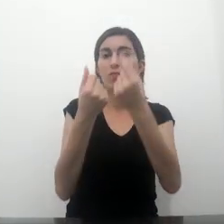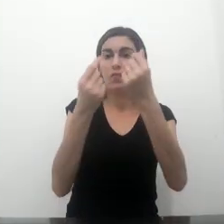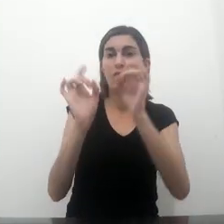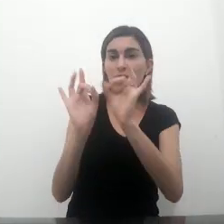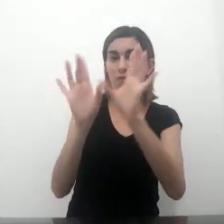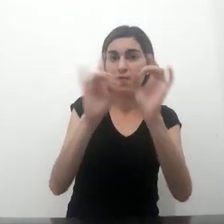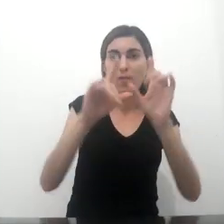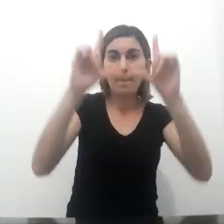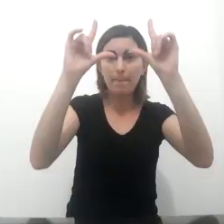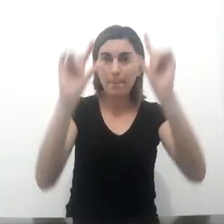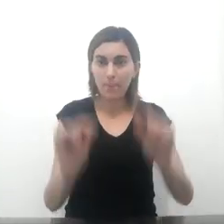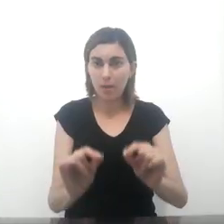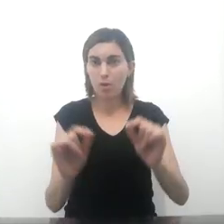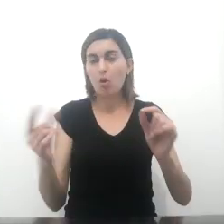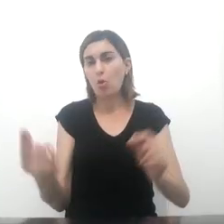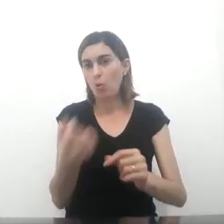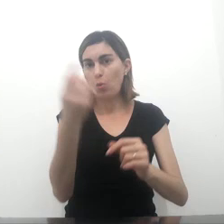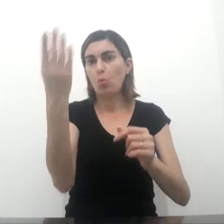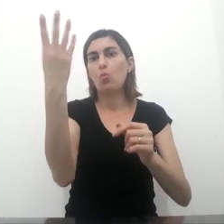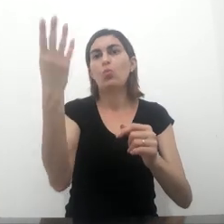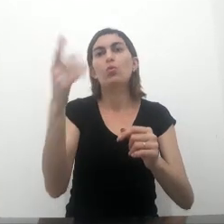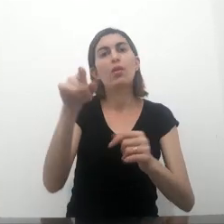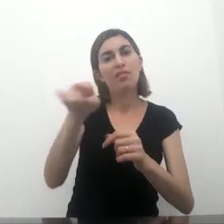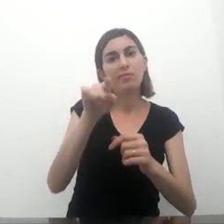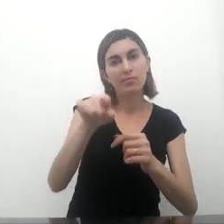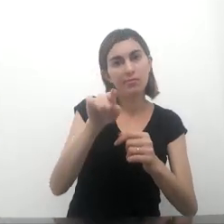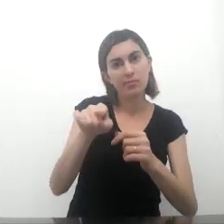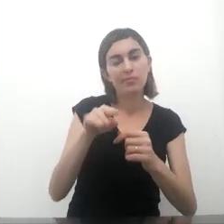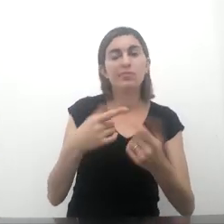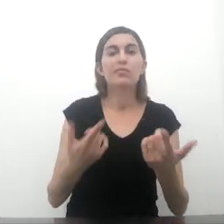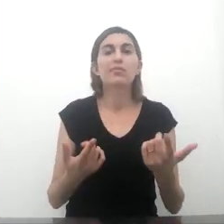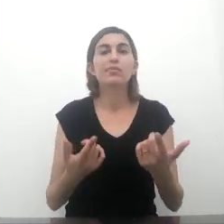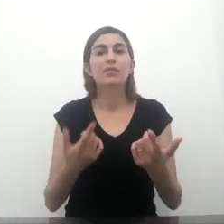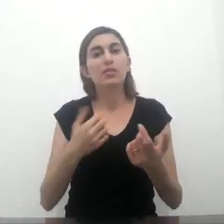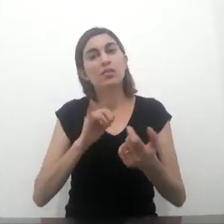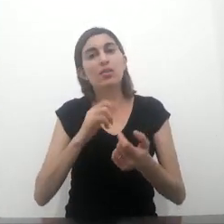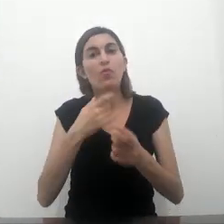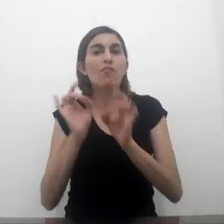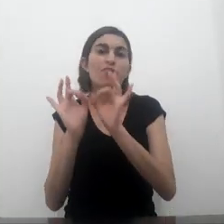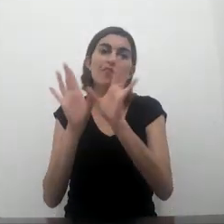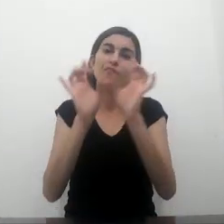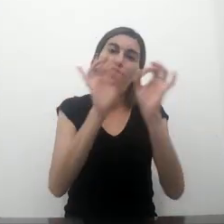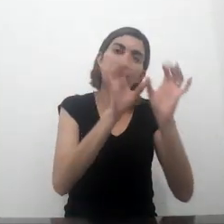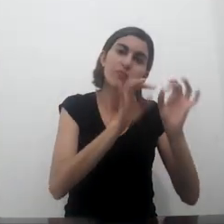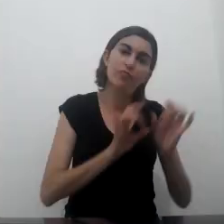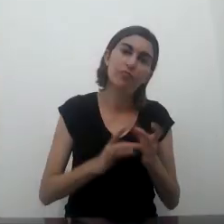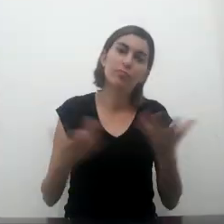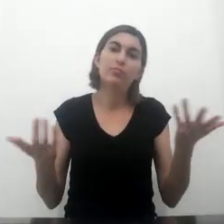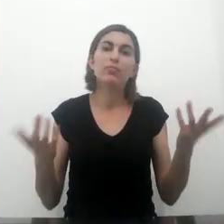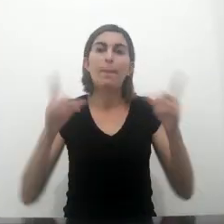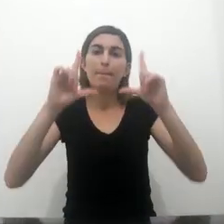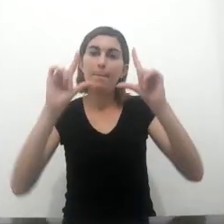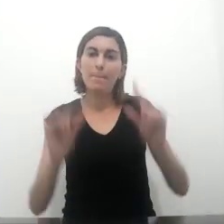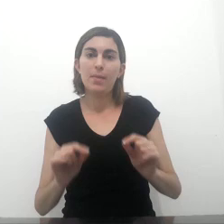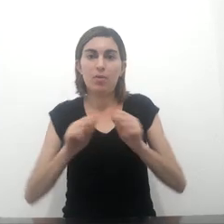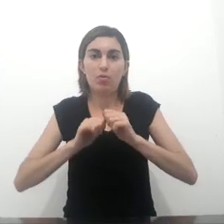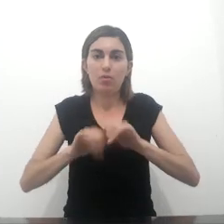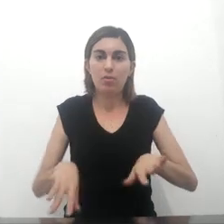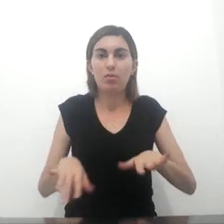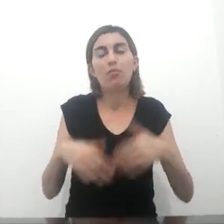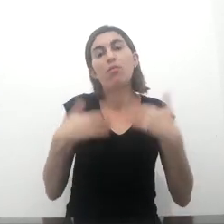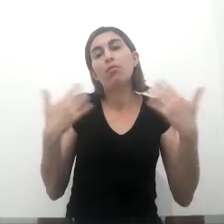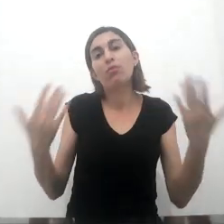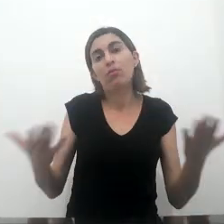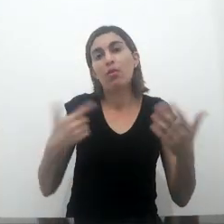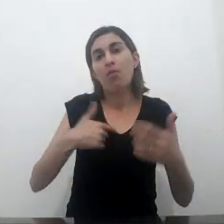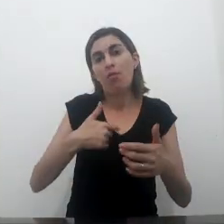venda for menor que o preço de custo, nesse caso é o seguinte, se eu vou vender um preço menor que eu